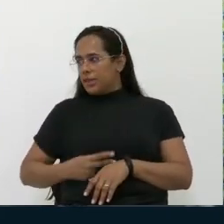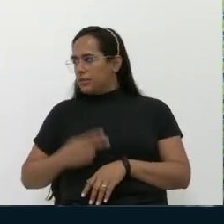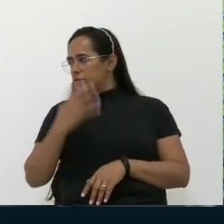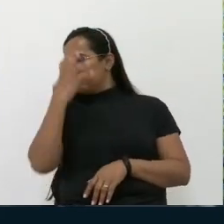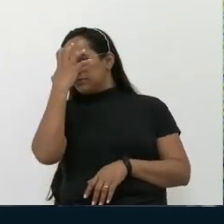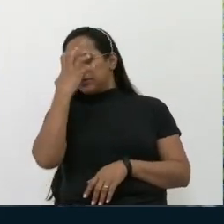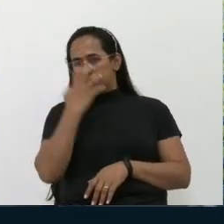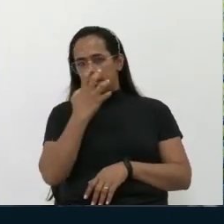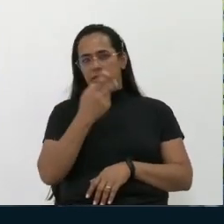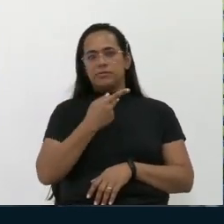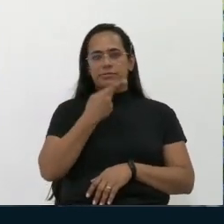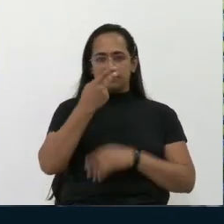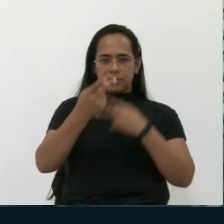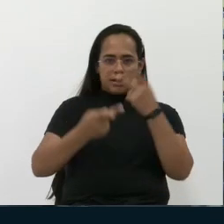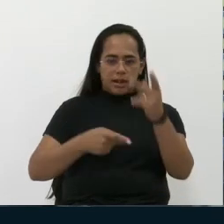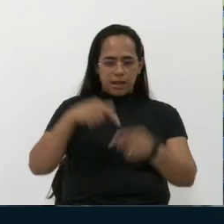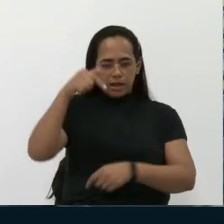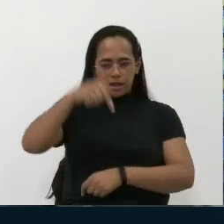Essa casa precisa se unir.